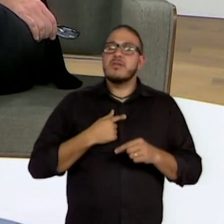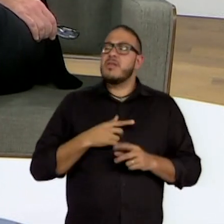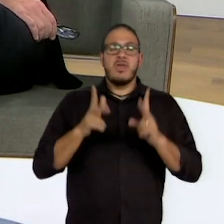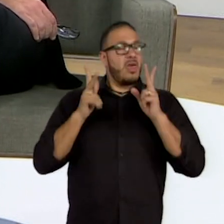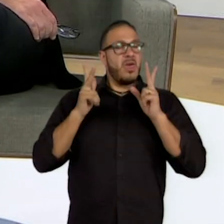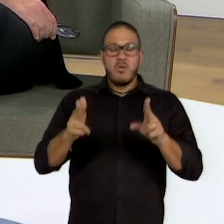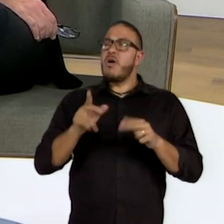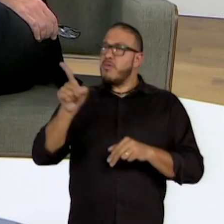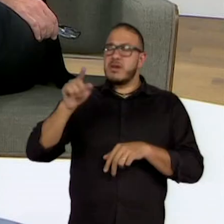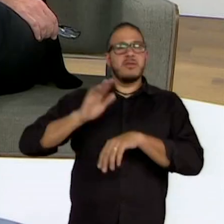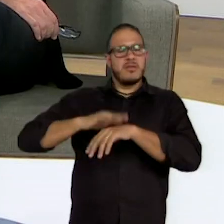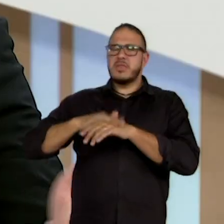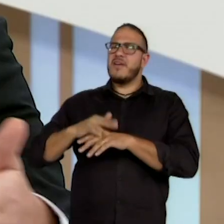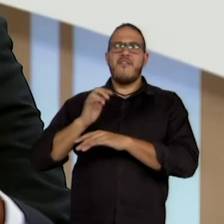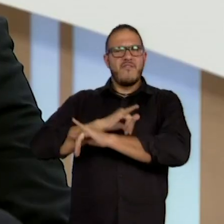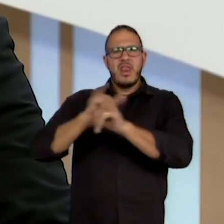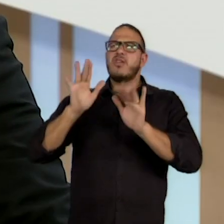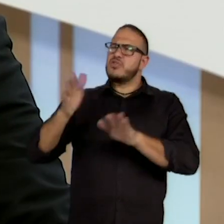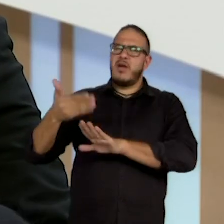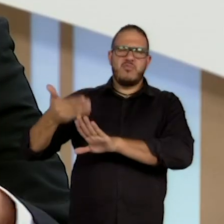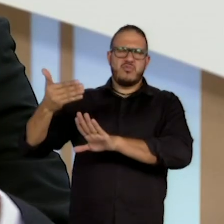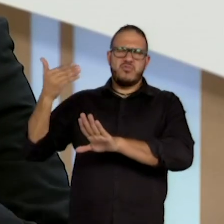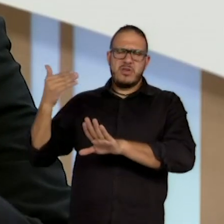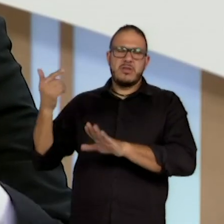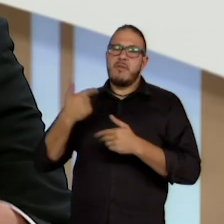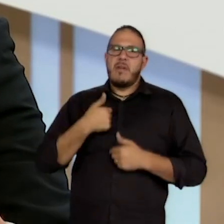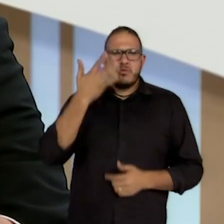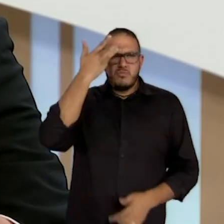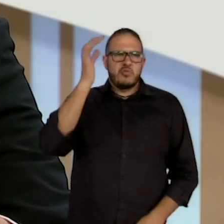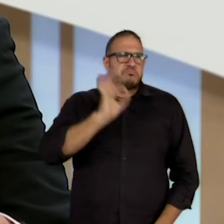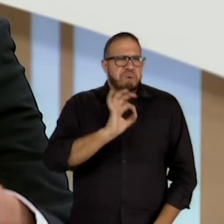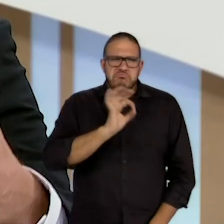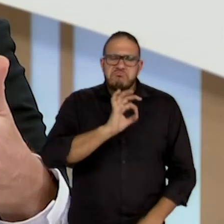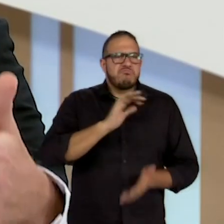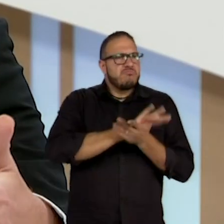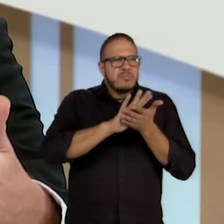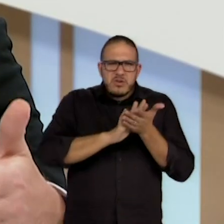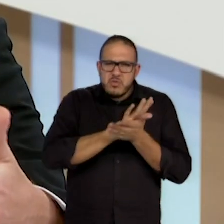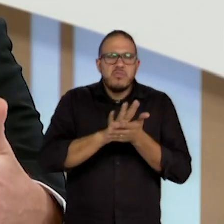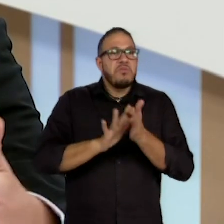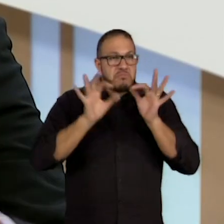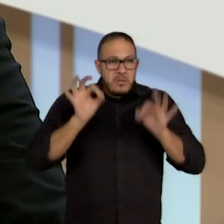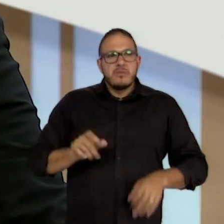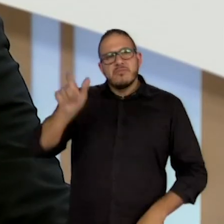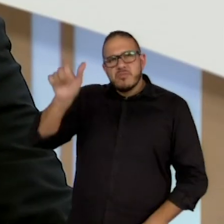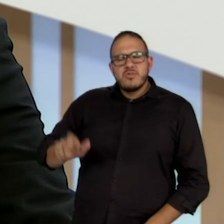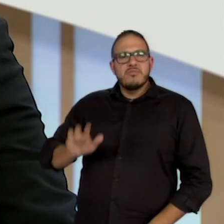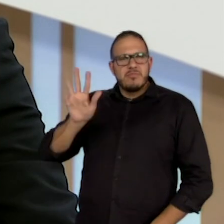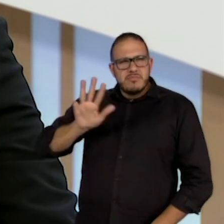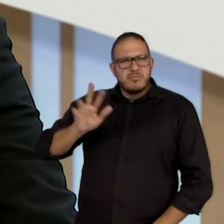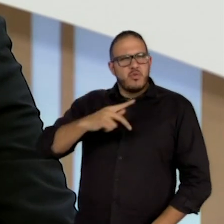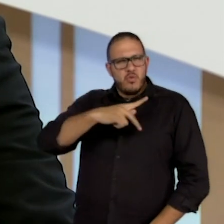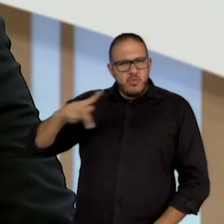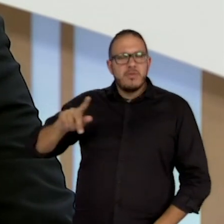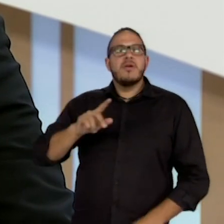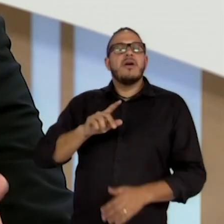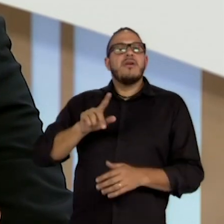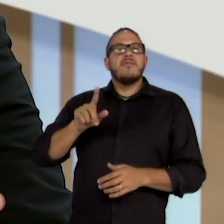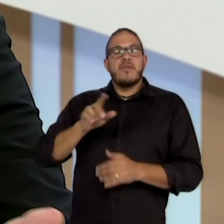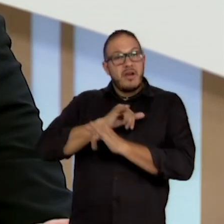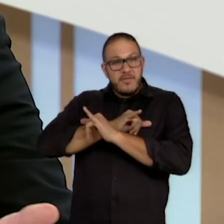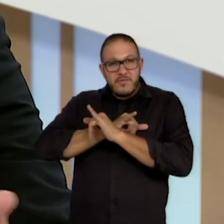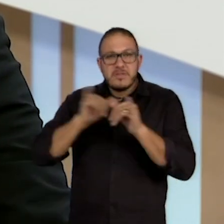coisa que ele estava falando durante muitos anos. Mas não tenho conhecimento nenhum que o Lula foi avisado em forma nenhuma que